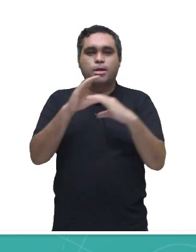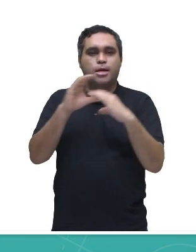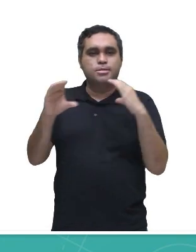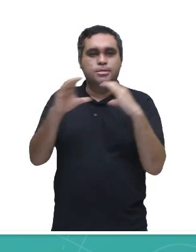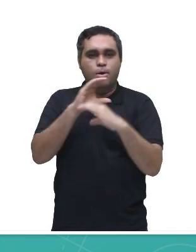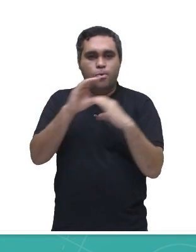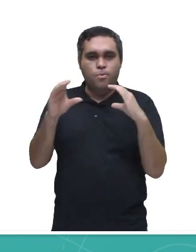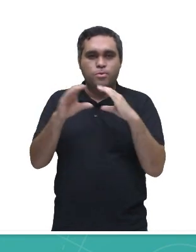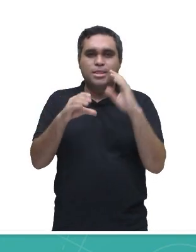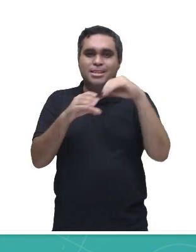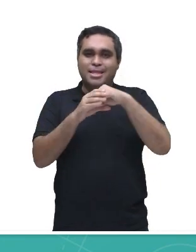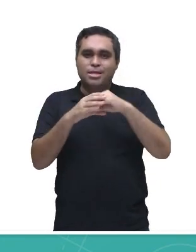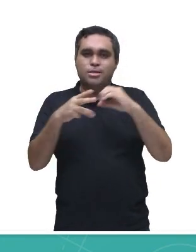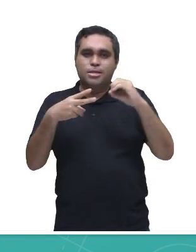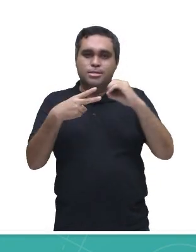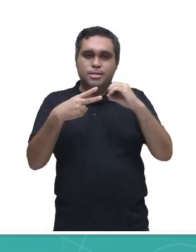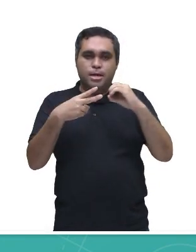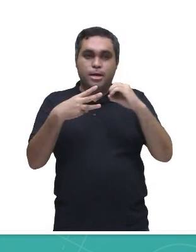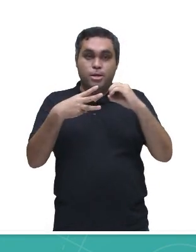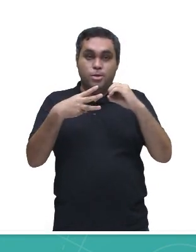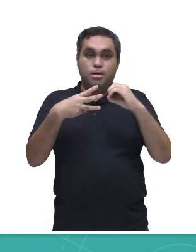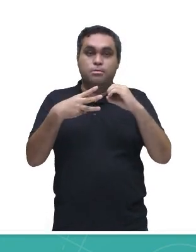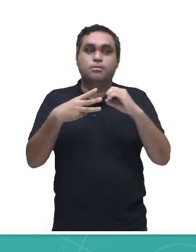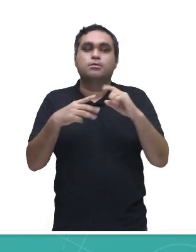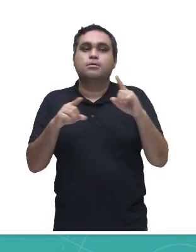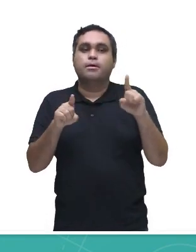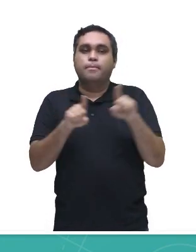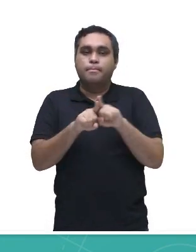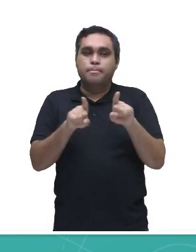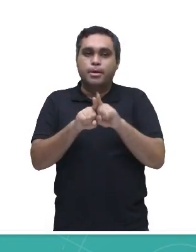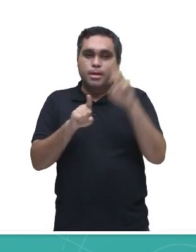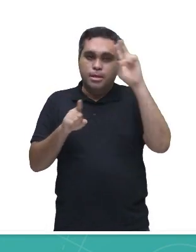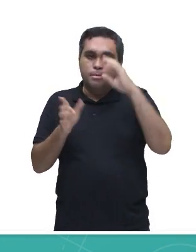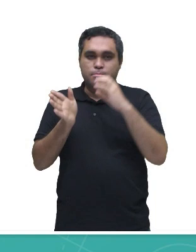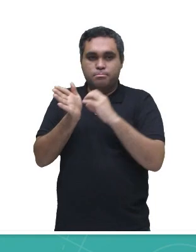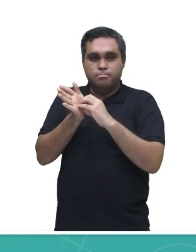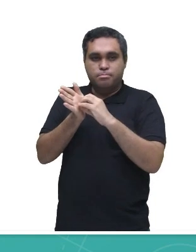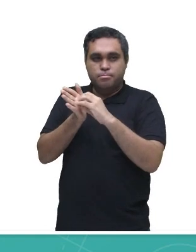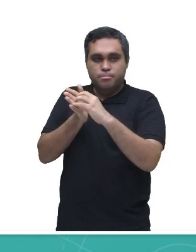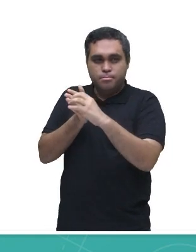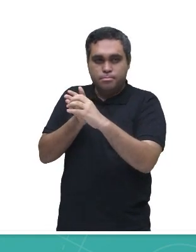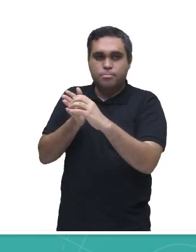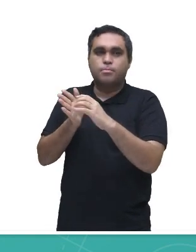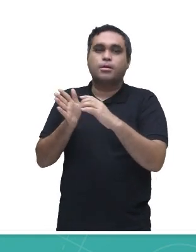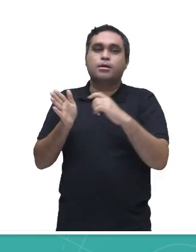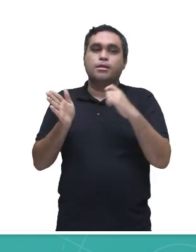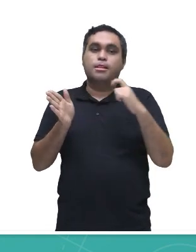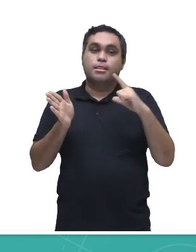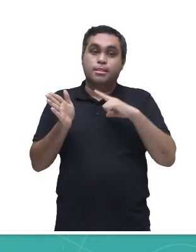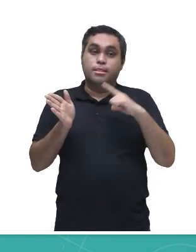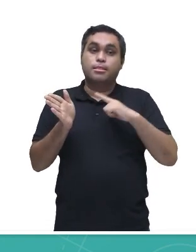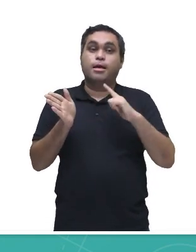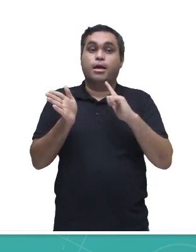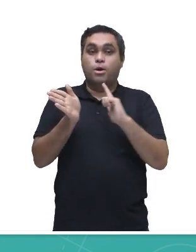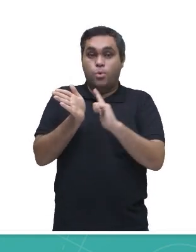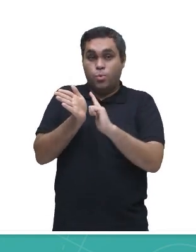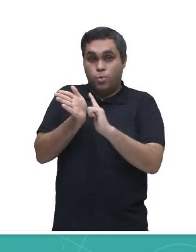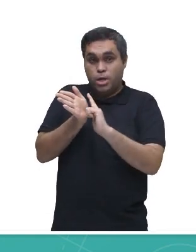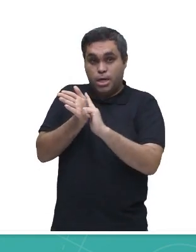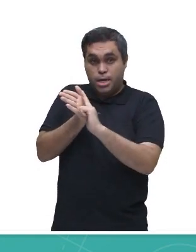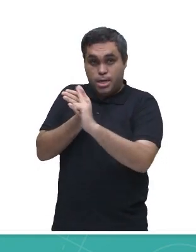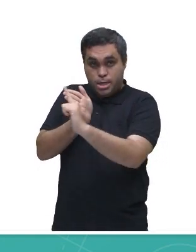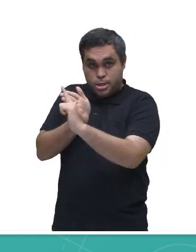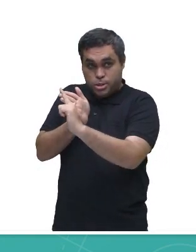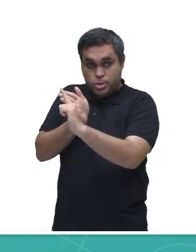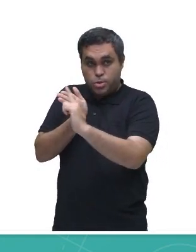que eu falei sobre o ribossomo, a ausência ou a presença dele aí junto com o retículo endoplasmático, ele pode ser